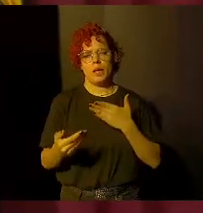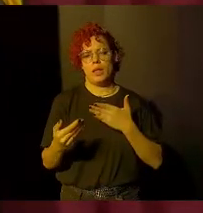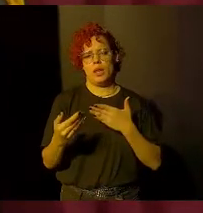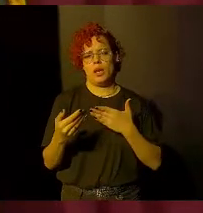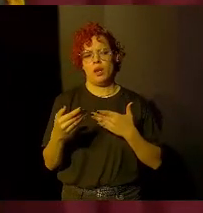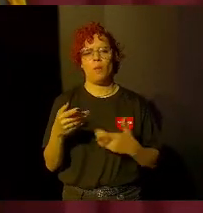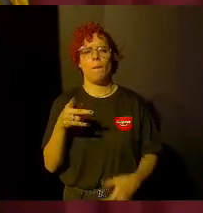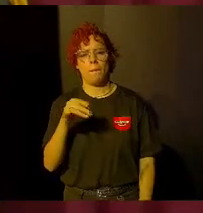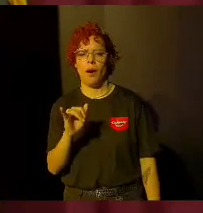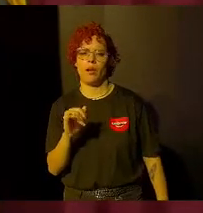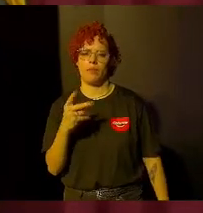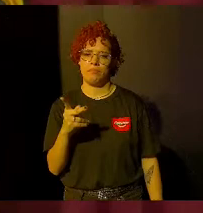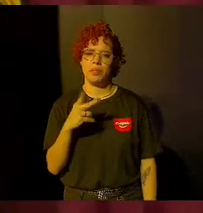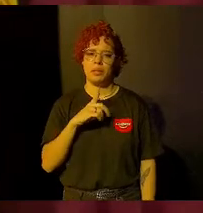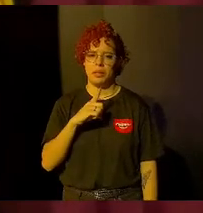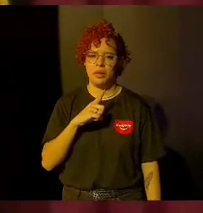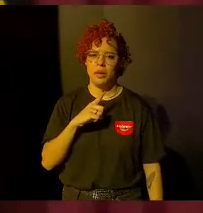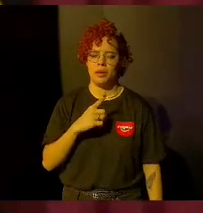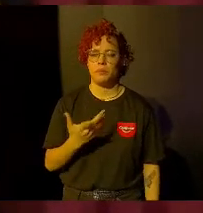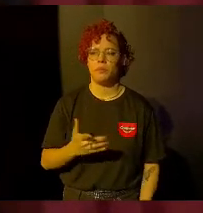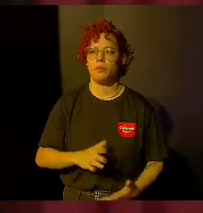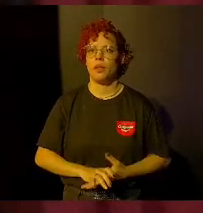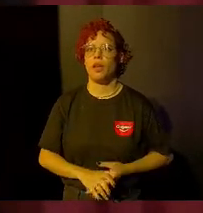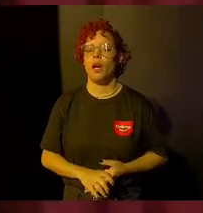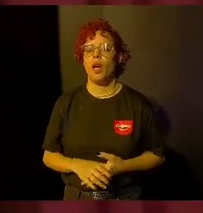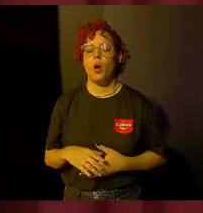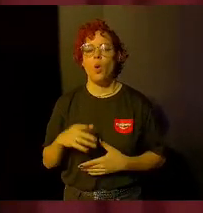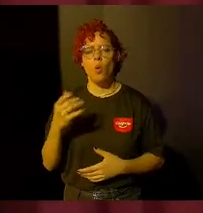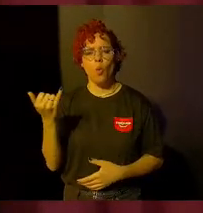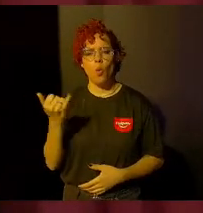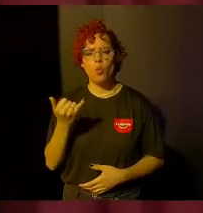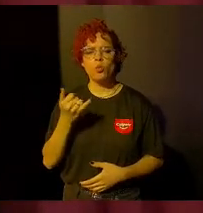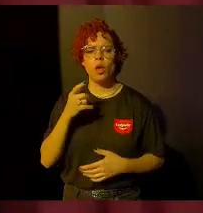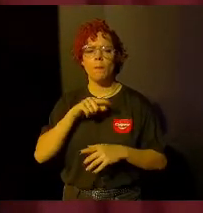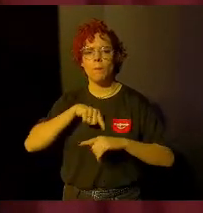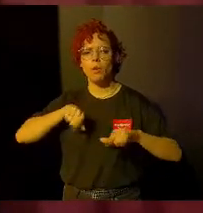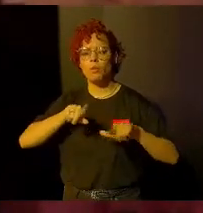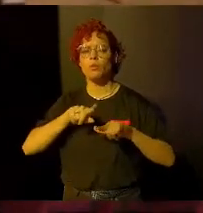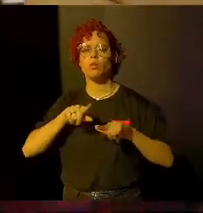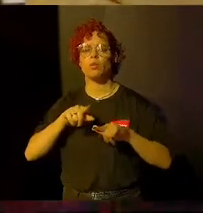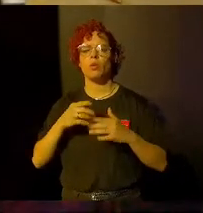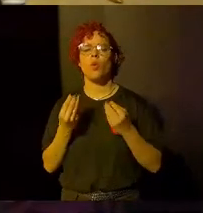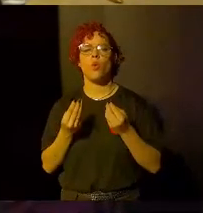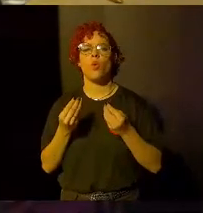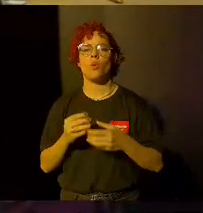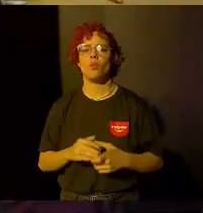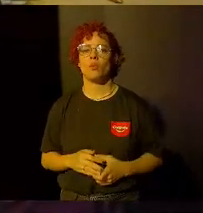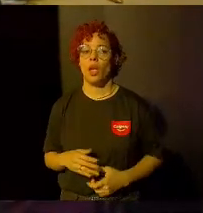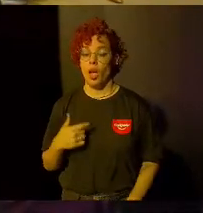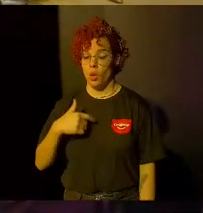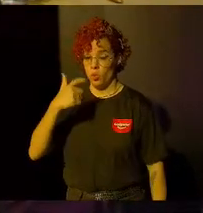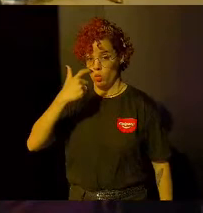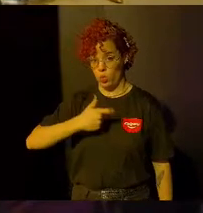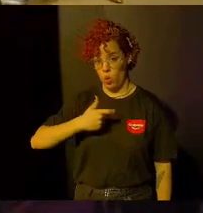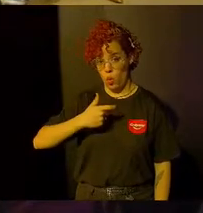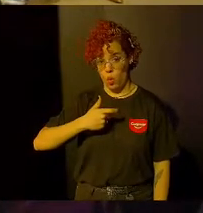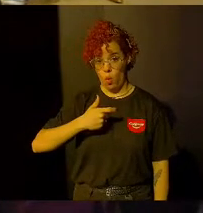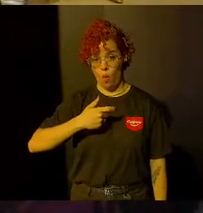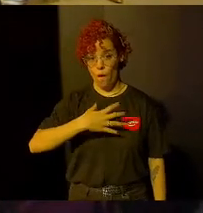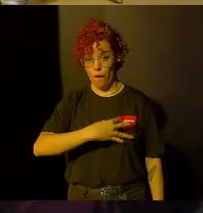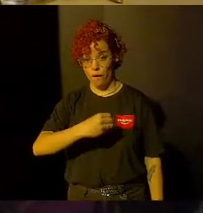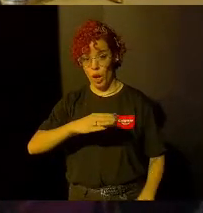Contasse para a gente essa elaboração eu sou eu sou filho mais velho